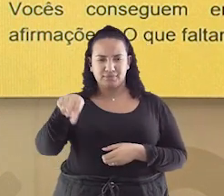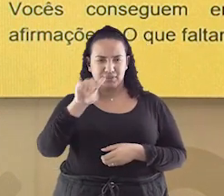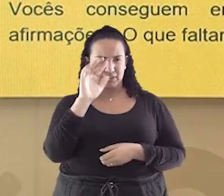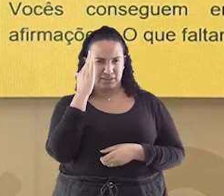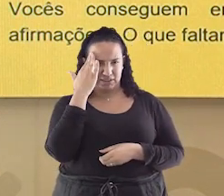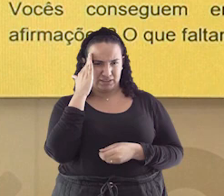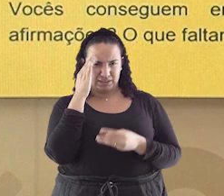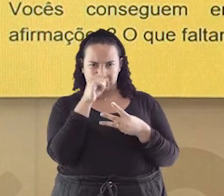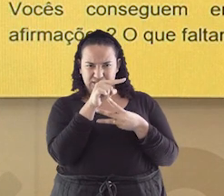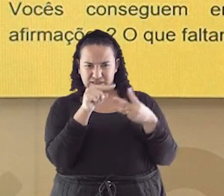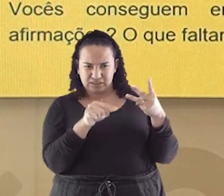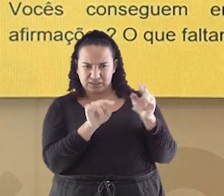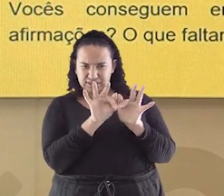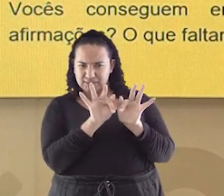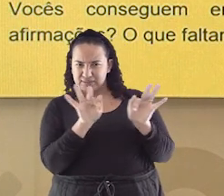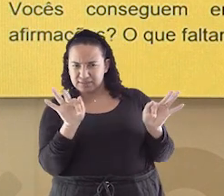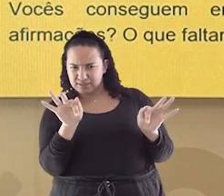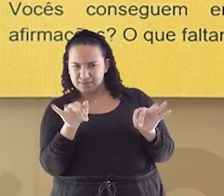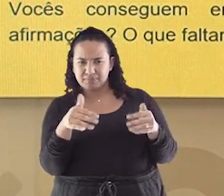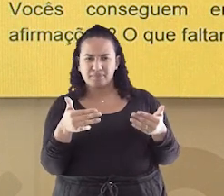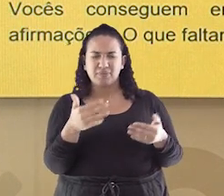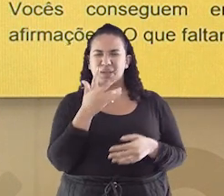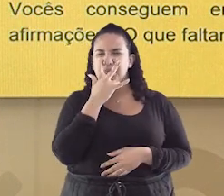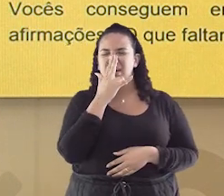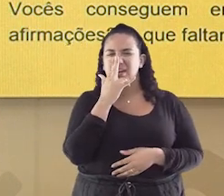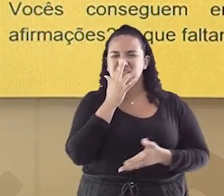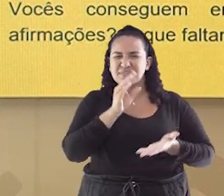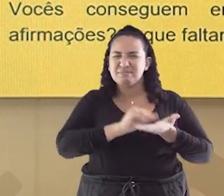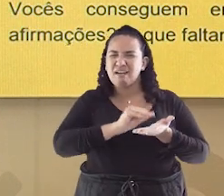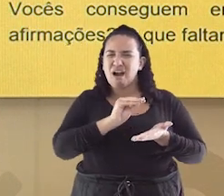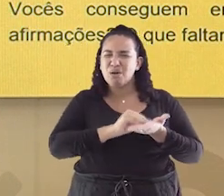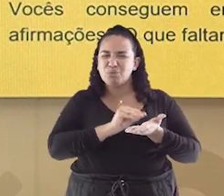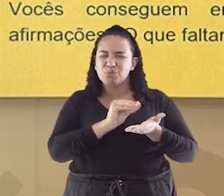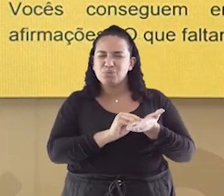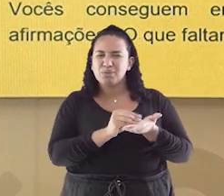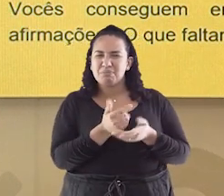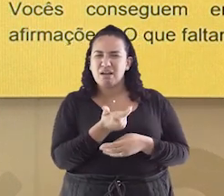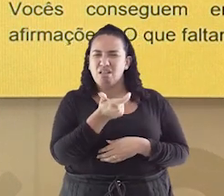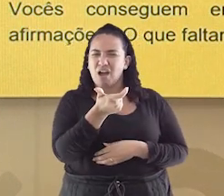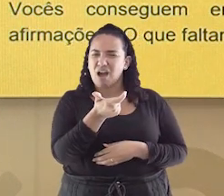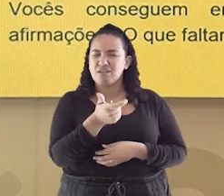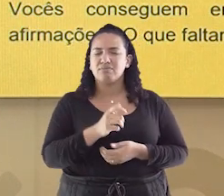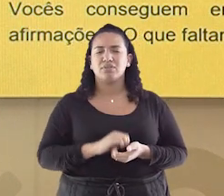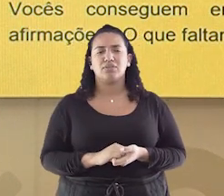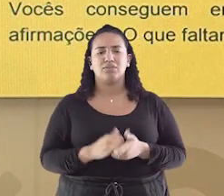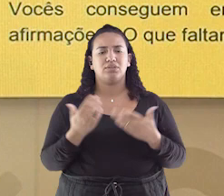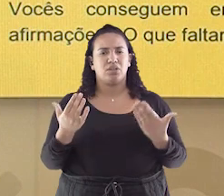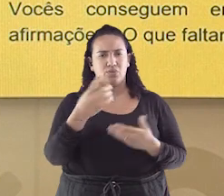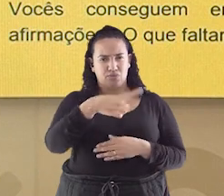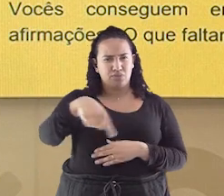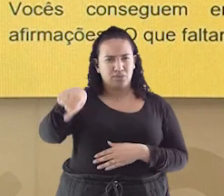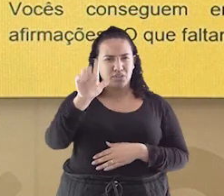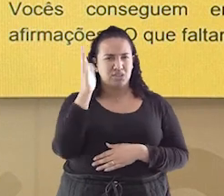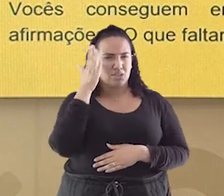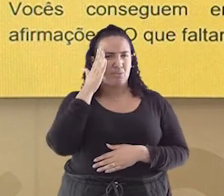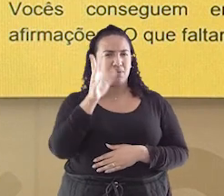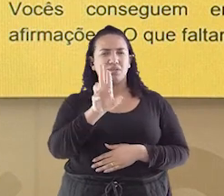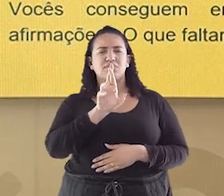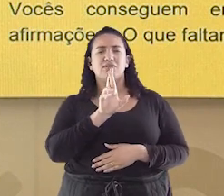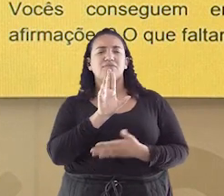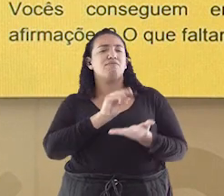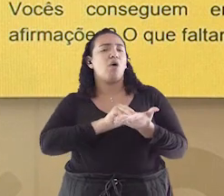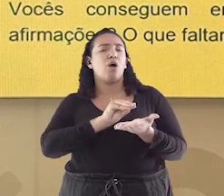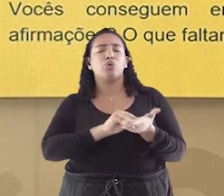entender essas afirmações? Parece que faltam algumas coisas nessas frases, não é mesmo? Vocês conseguem me dizer o que